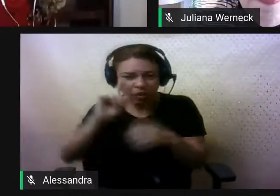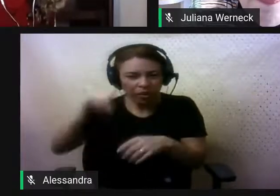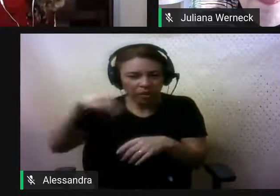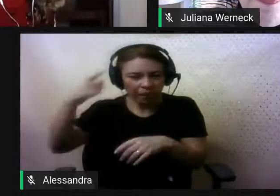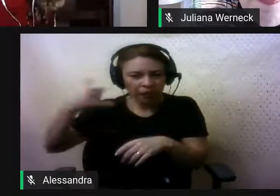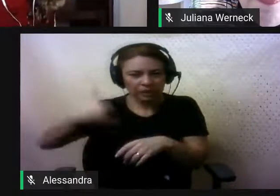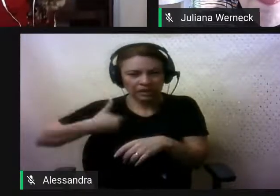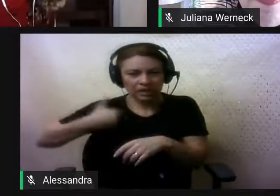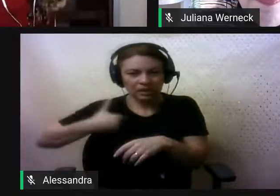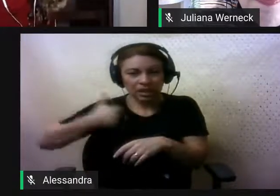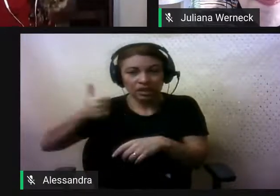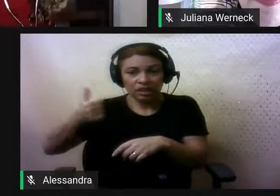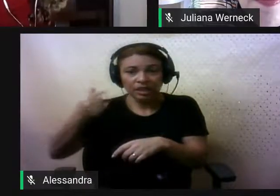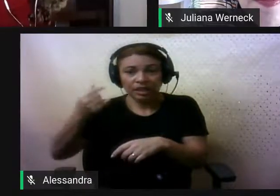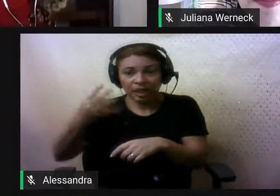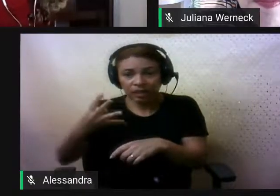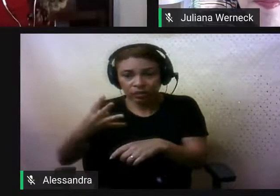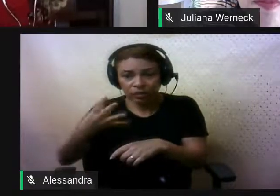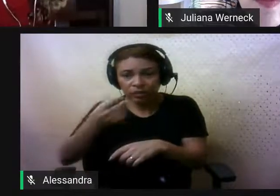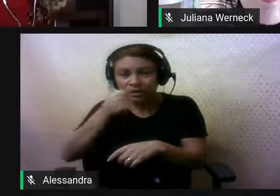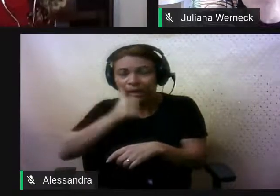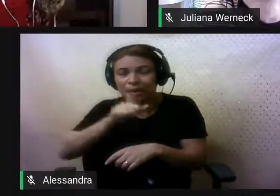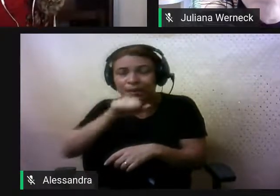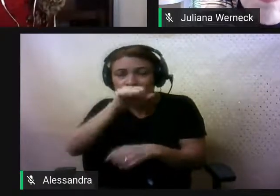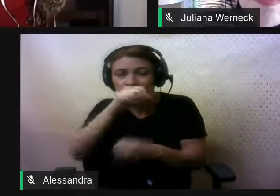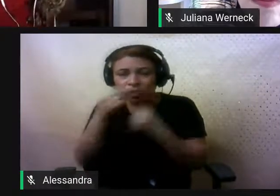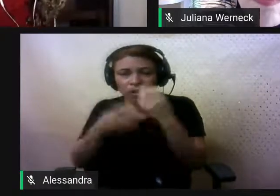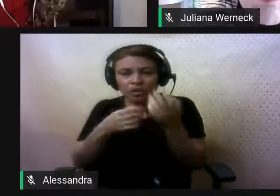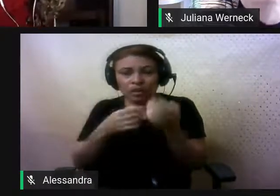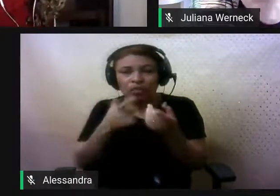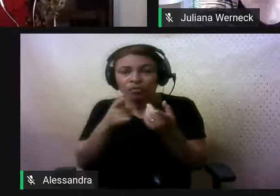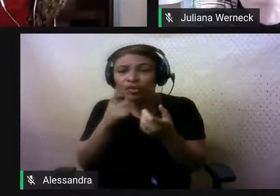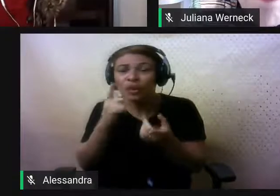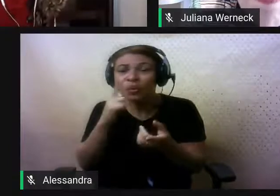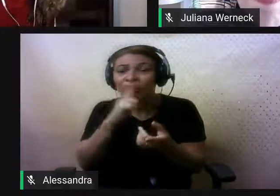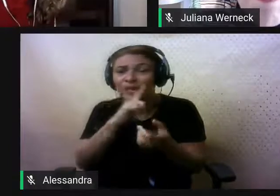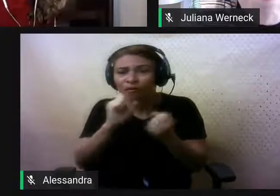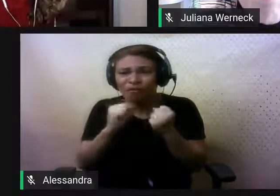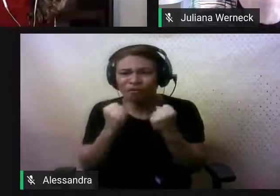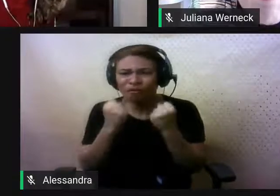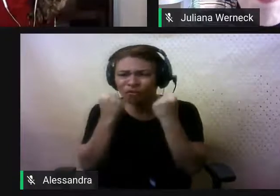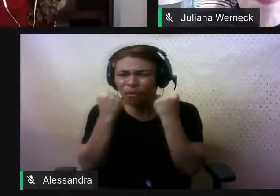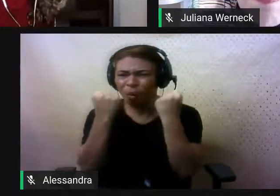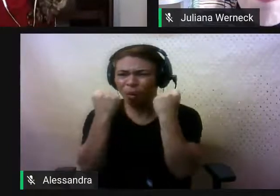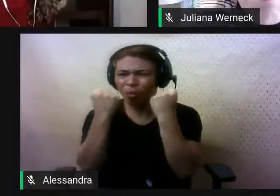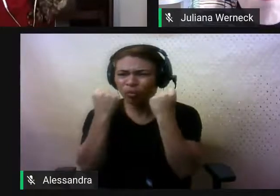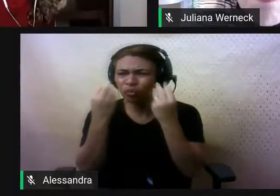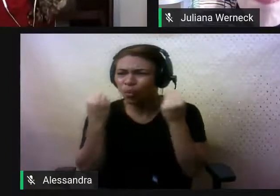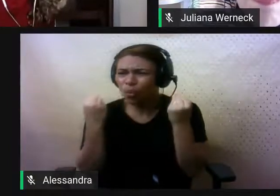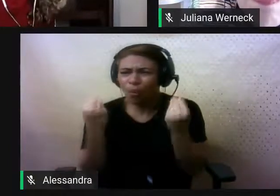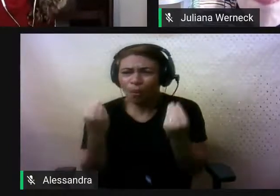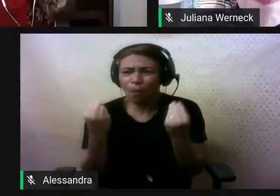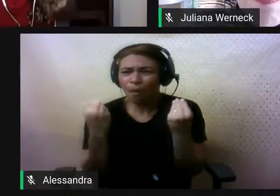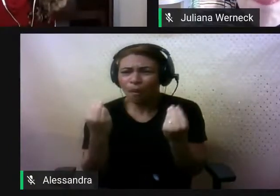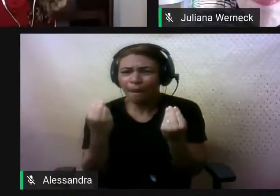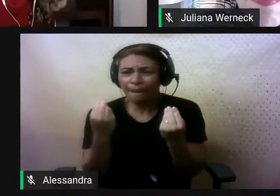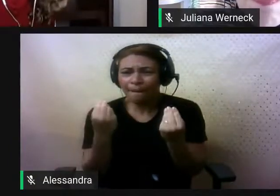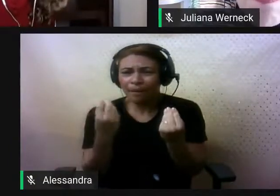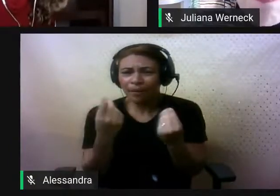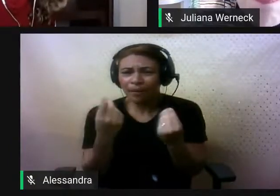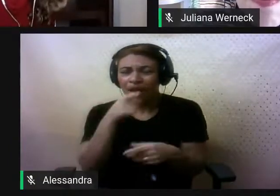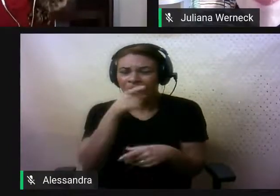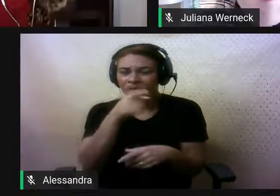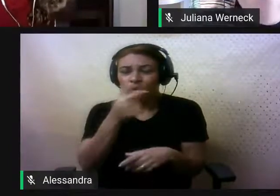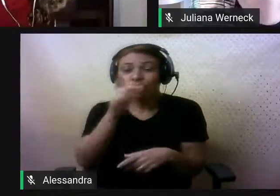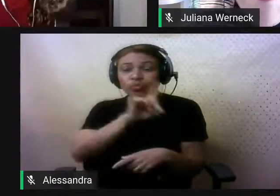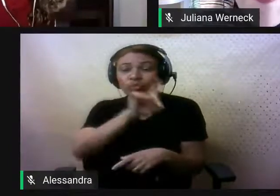ela me contou. Eu falei, mãe, como que a senhora conseguiu fazer isso? Onde a mãe arrumou força? Ela falou assim, Dani, um dia quando você tiver filho,